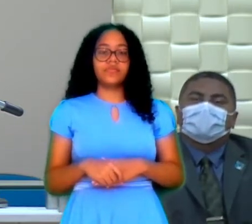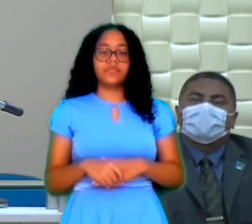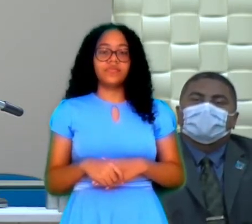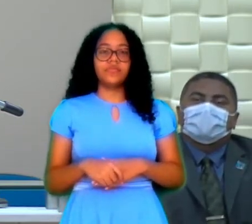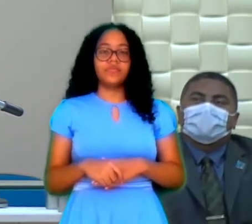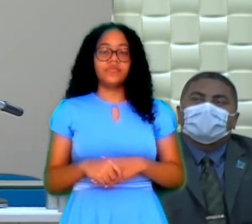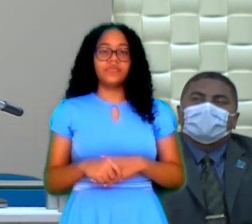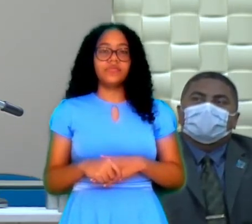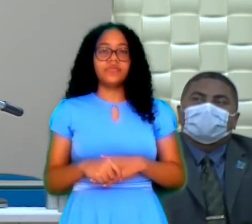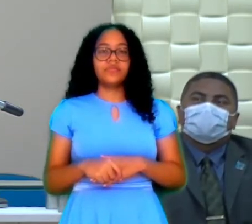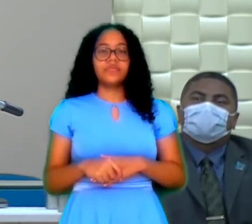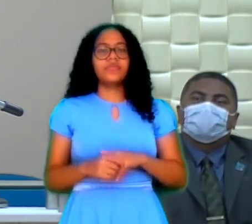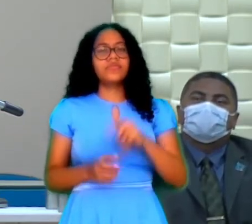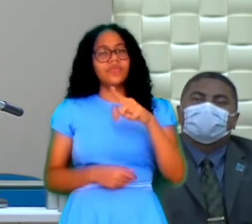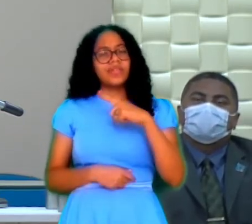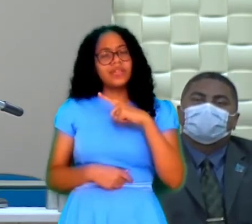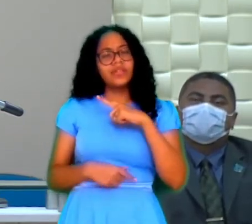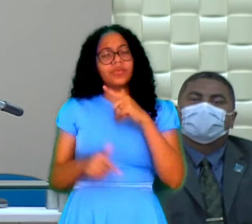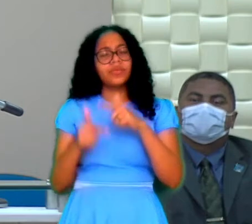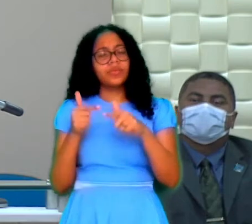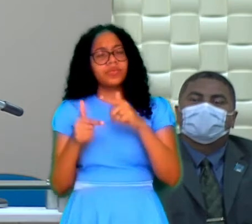Eles ficam se questionando: